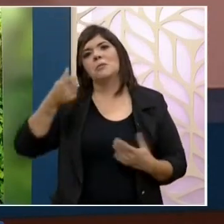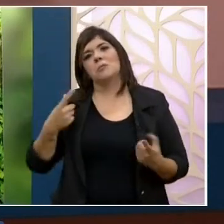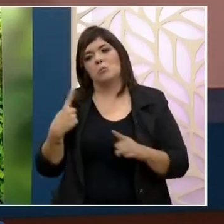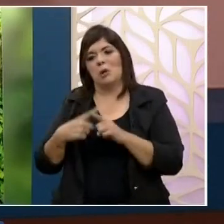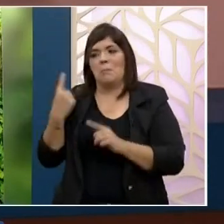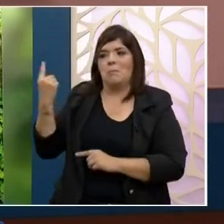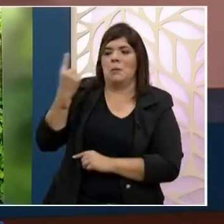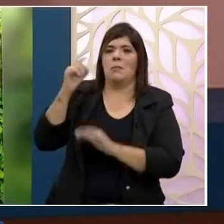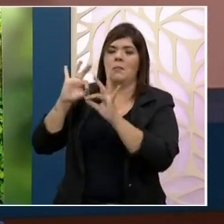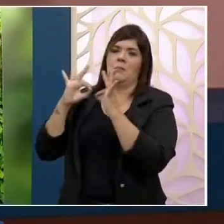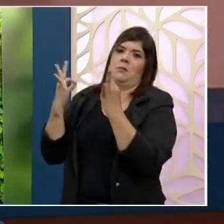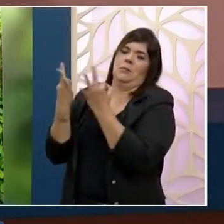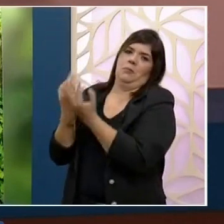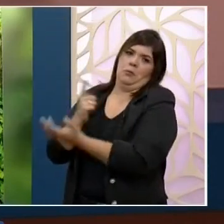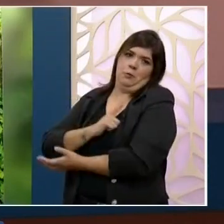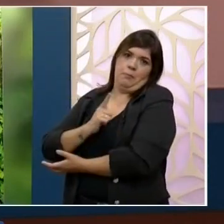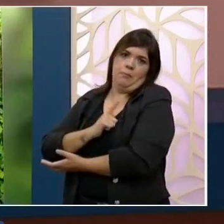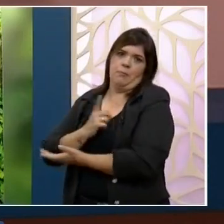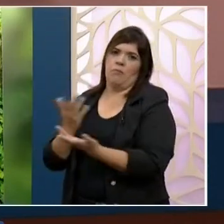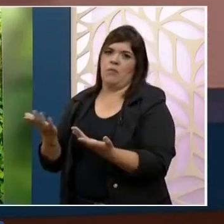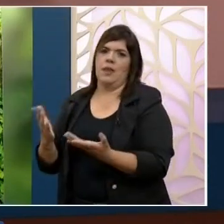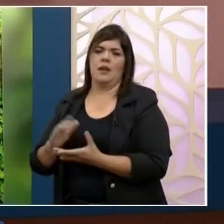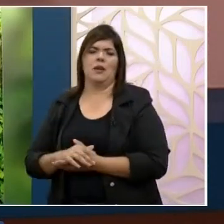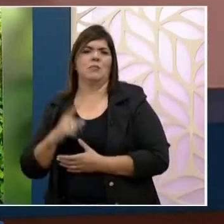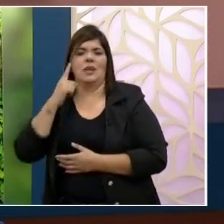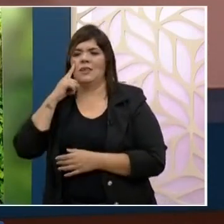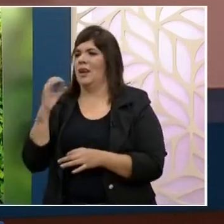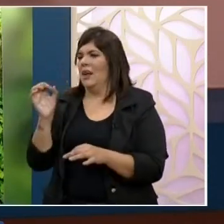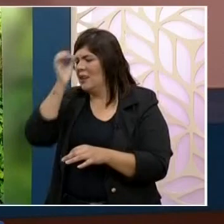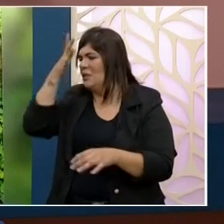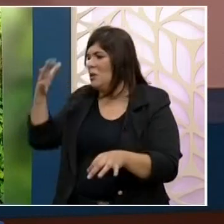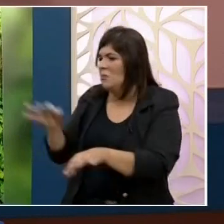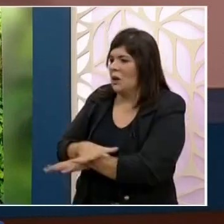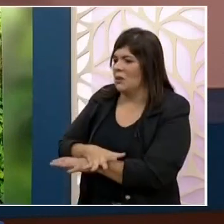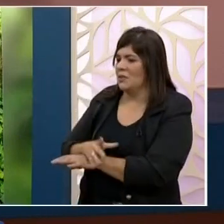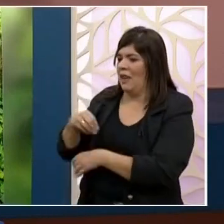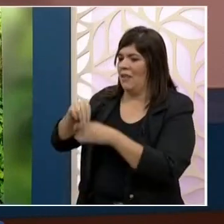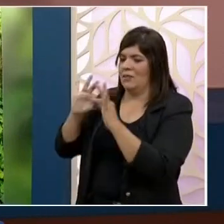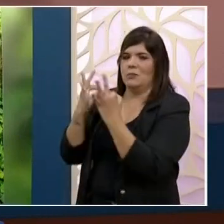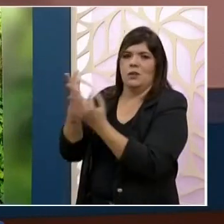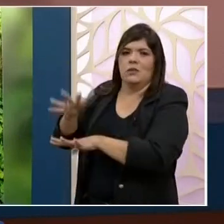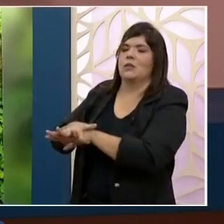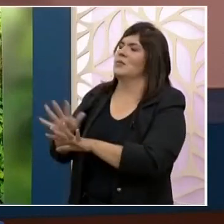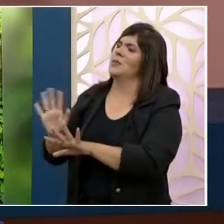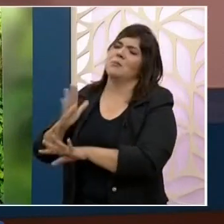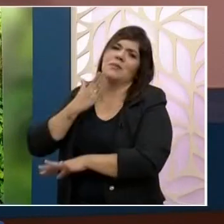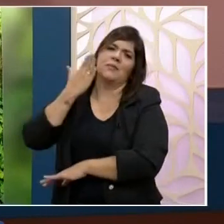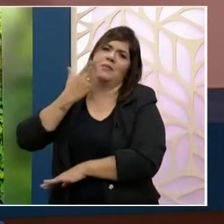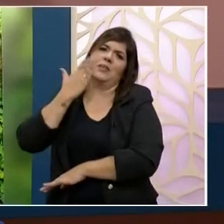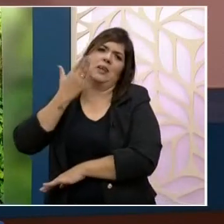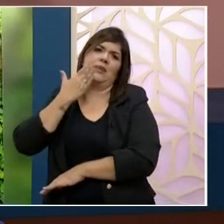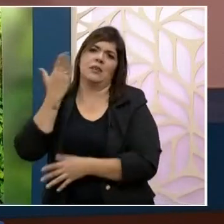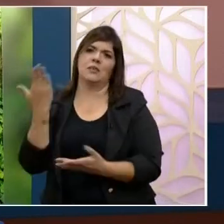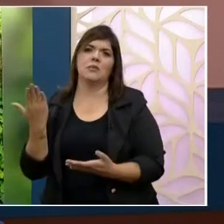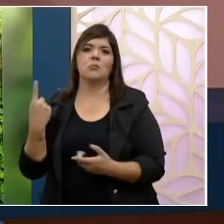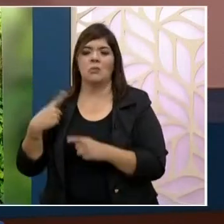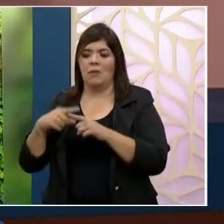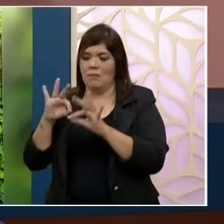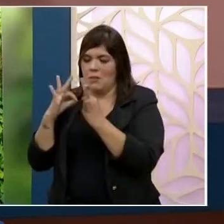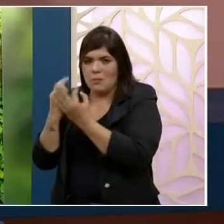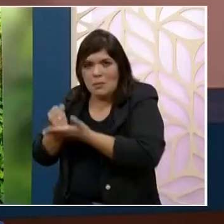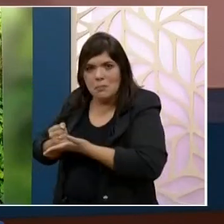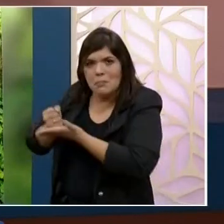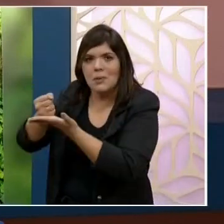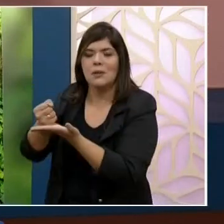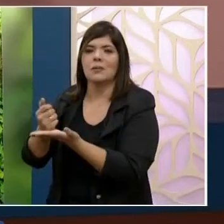muito mais fácil. Vamos dizer que, nossa, tá resolvido o problema? Não. Mas vai ser muito mais fácil. Porque sabe que o apoio da família, a